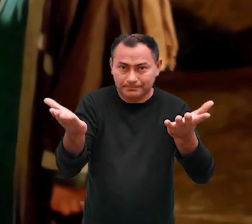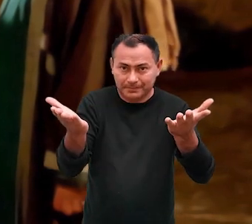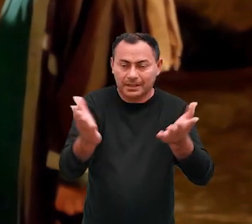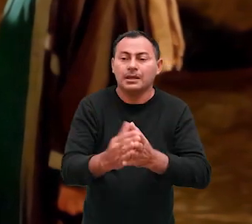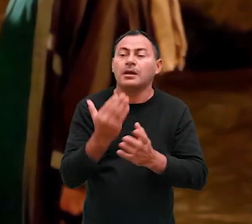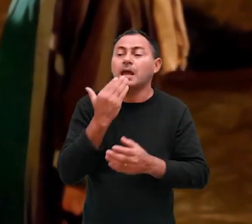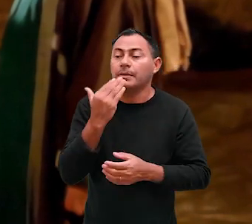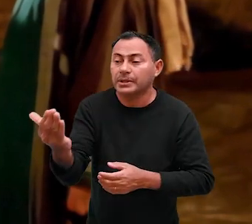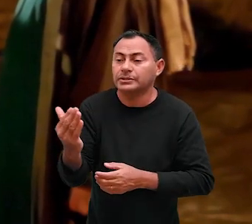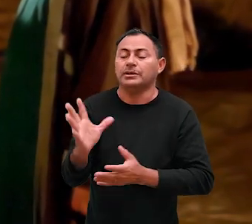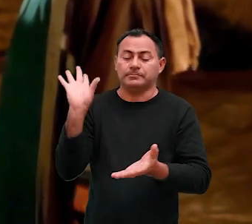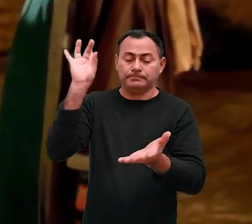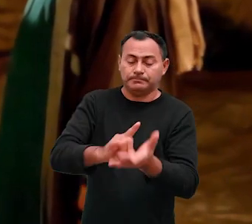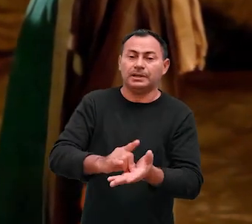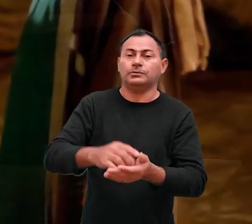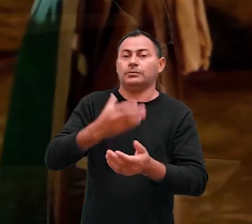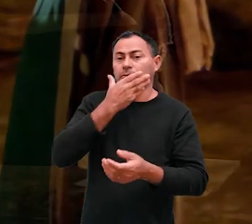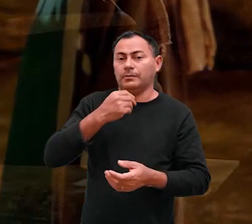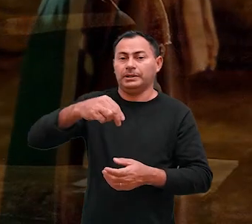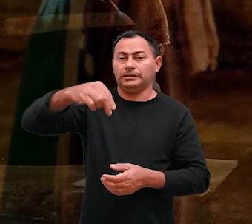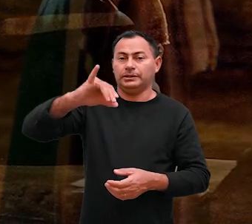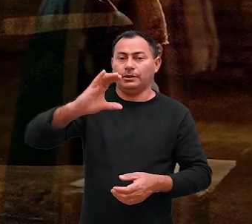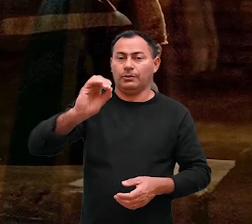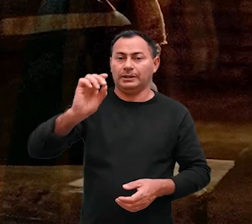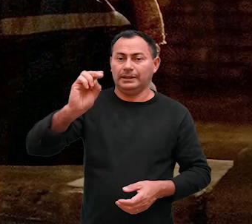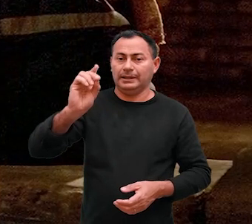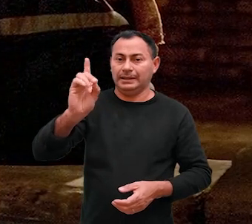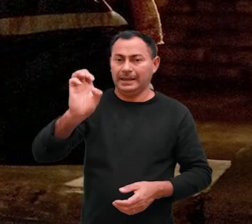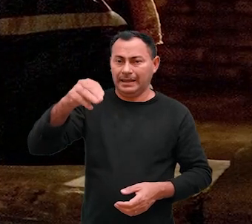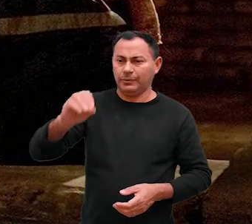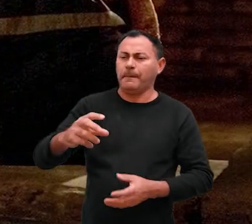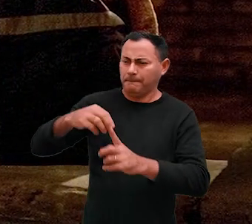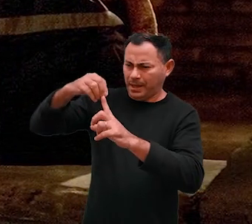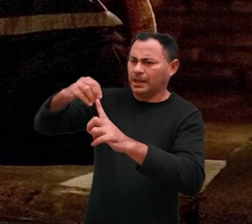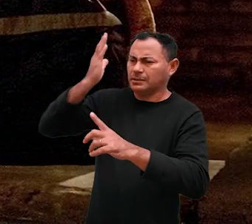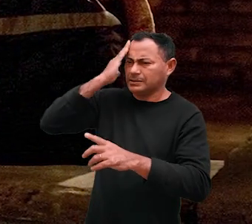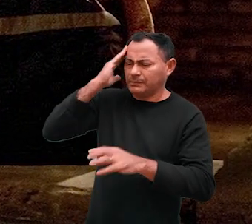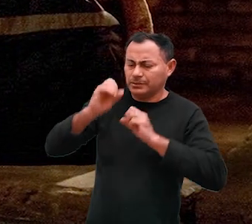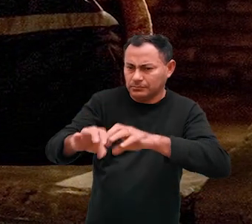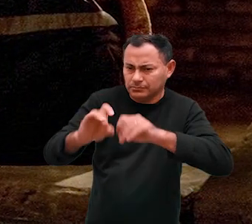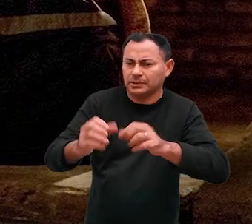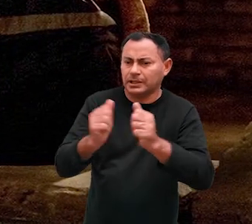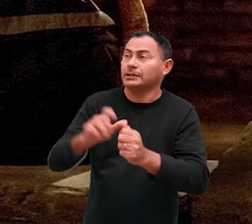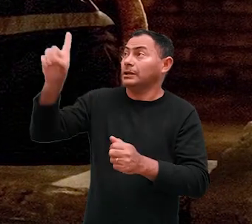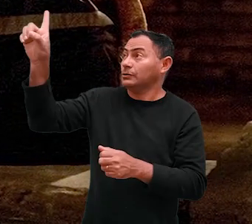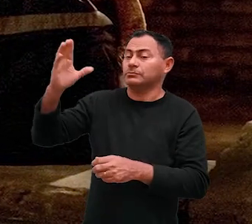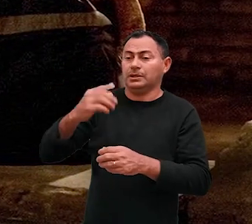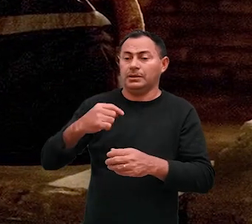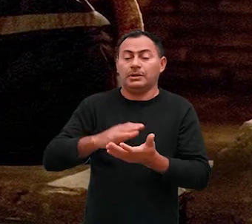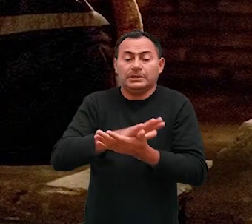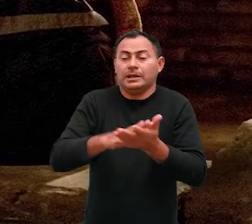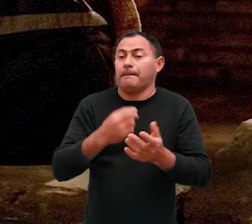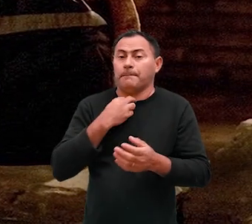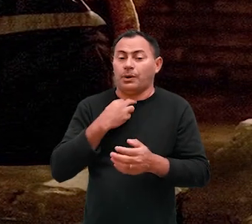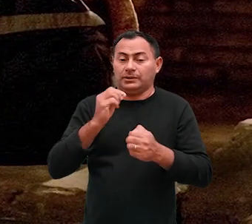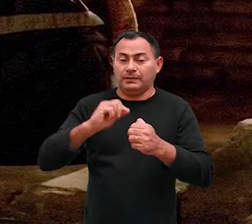esse pedido, essa afirmação de Nicodemos? Mestre, sabemos que ensinas da parte de Deus, pois